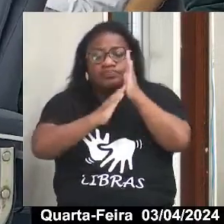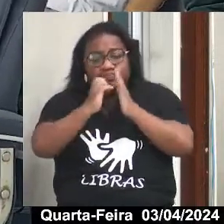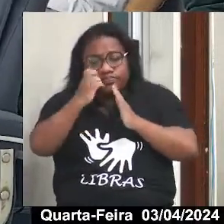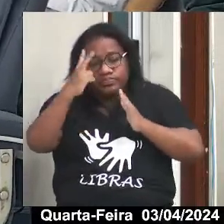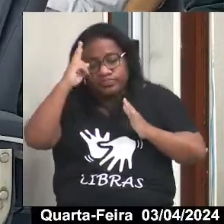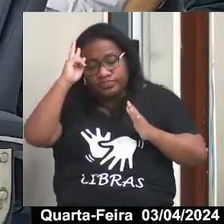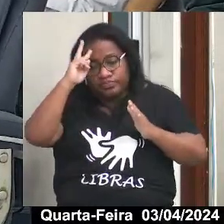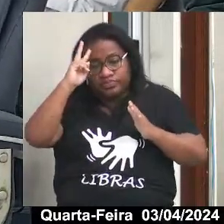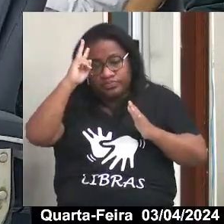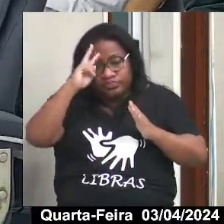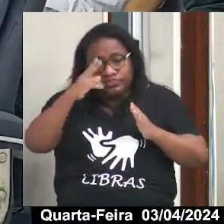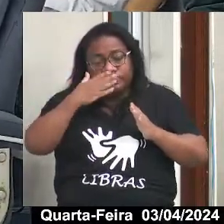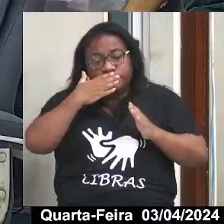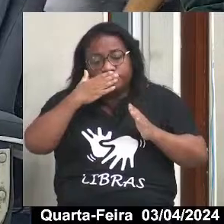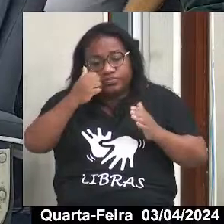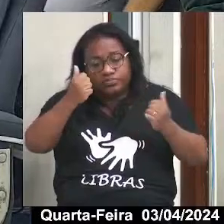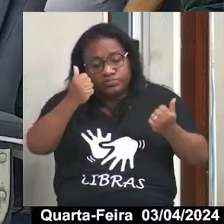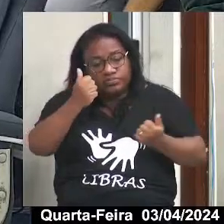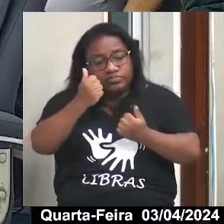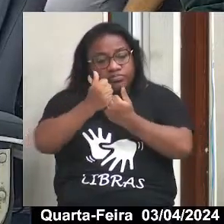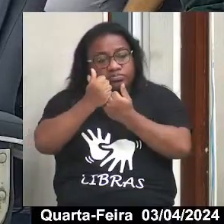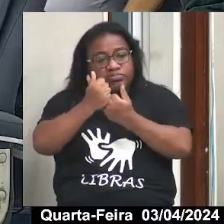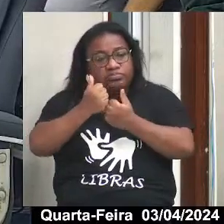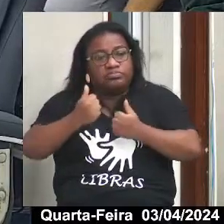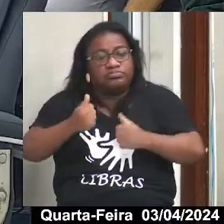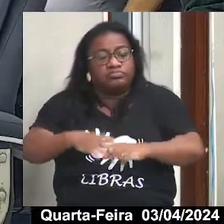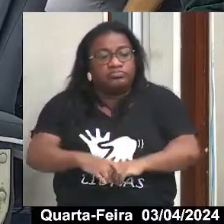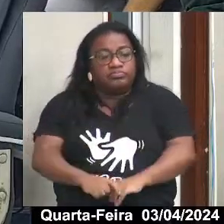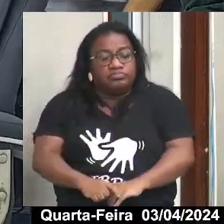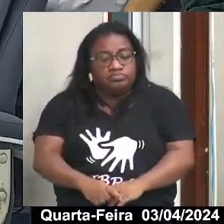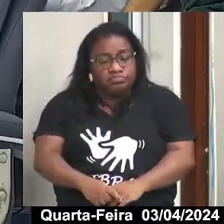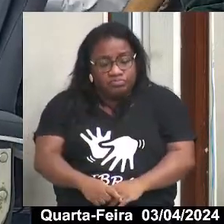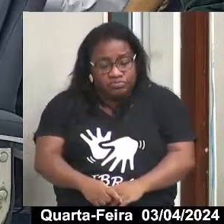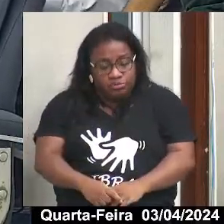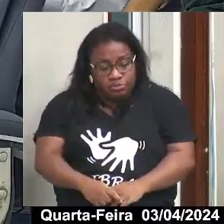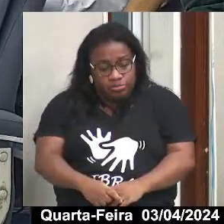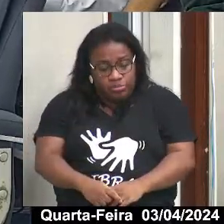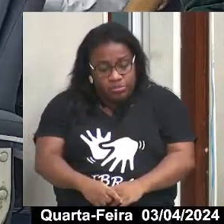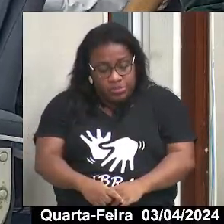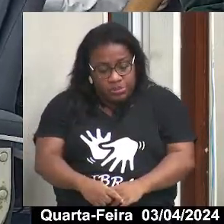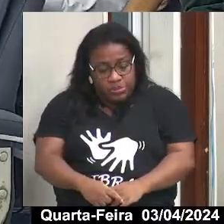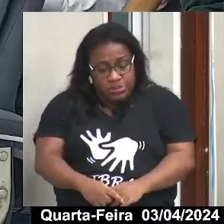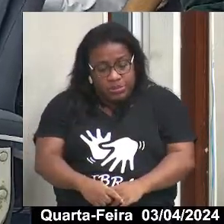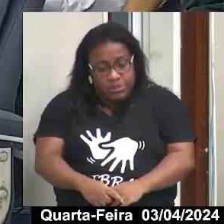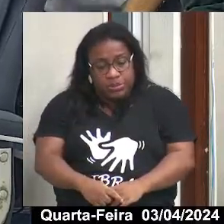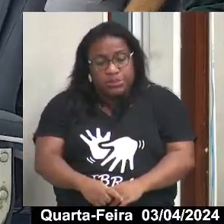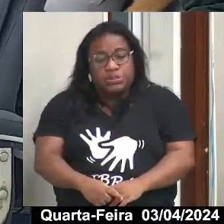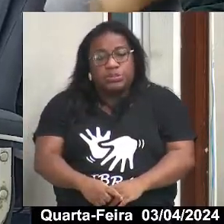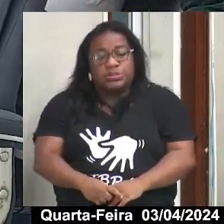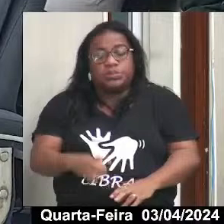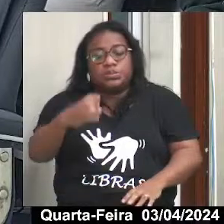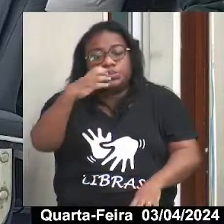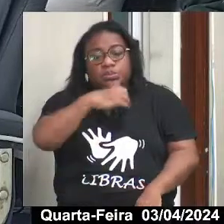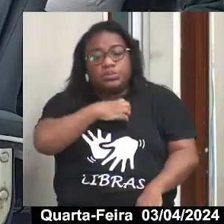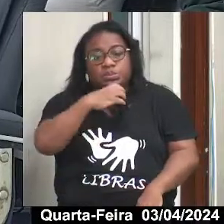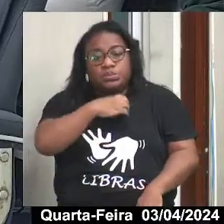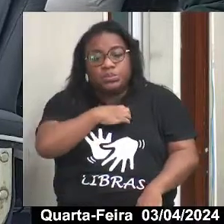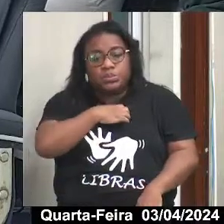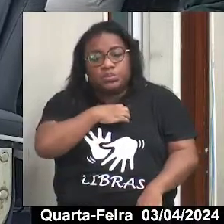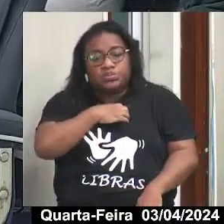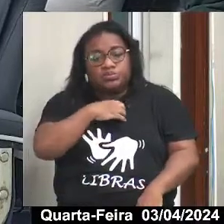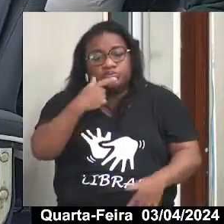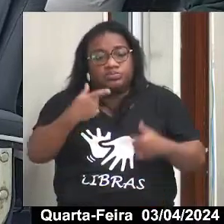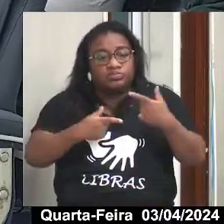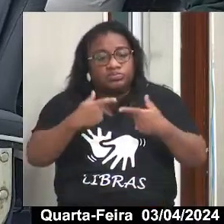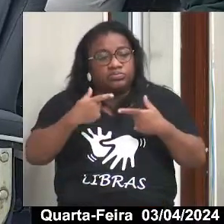para a história de Embu das Artes. Então, peço o apoio dos nobres colegas vereadores. Obrigado. A moção de pesar do